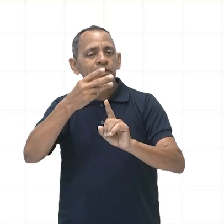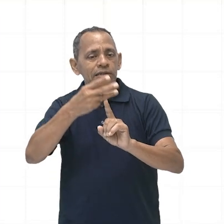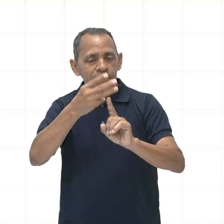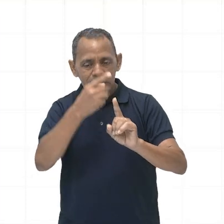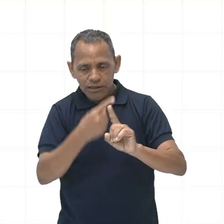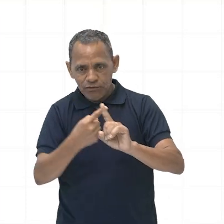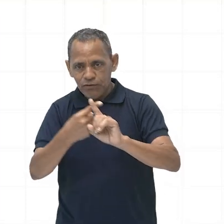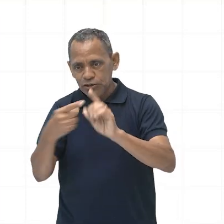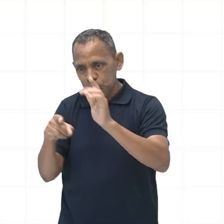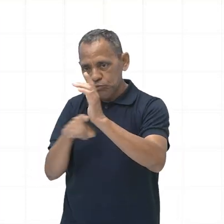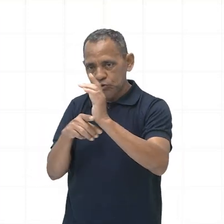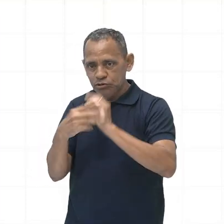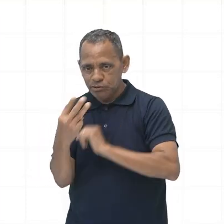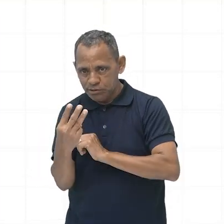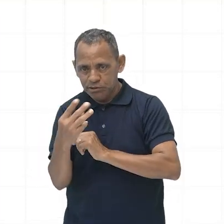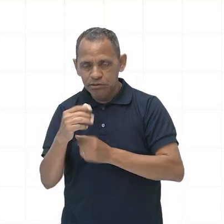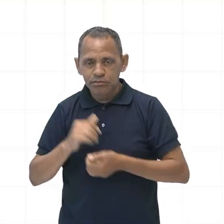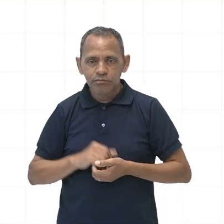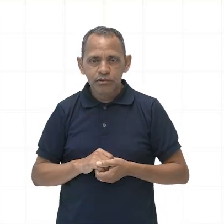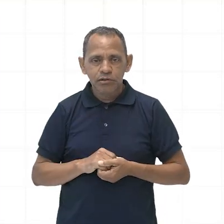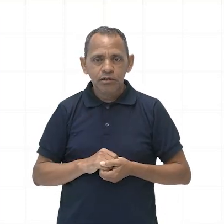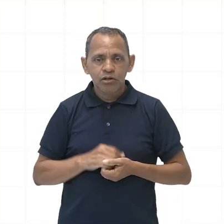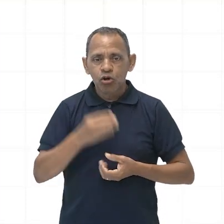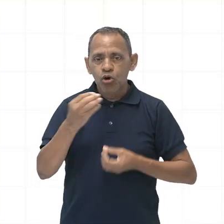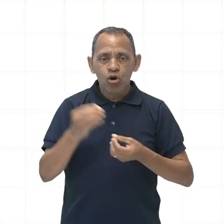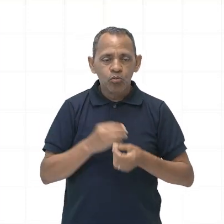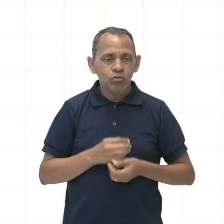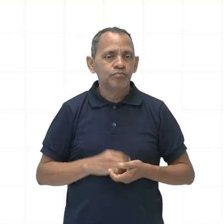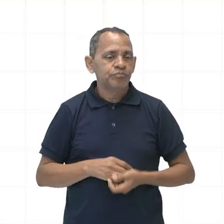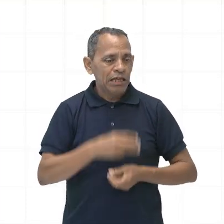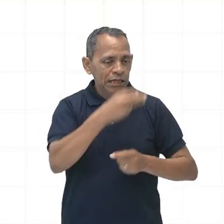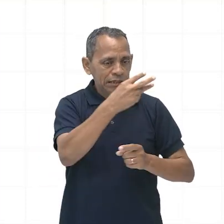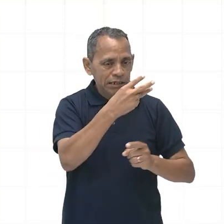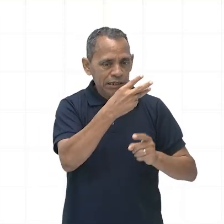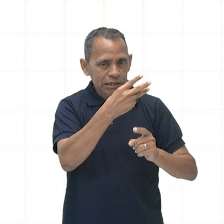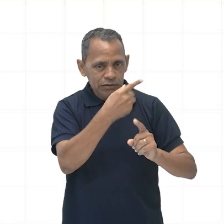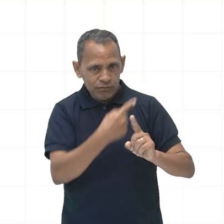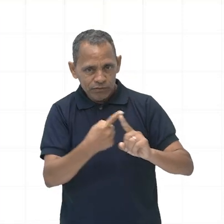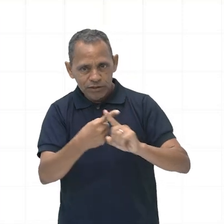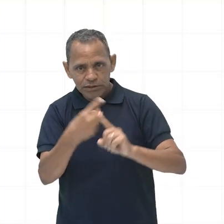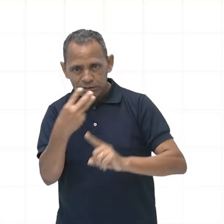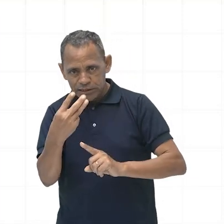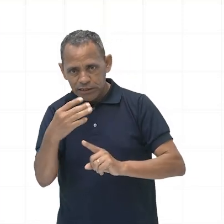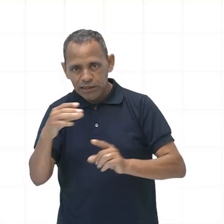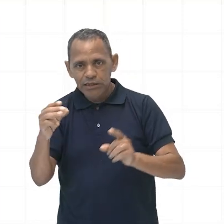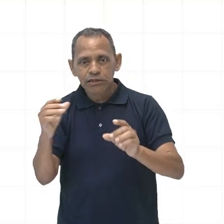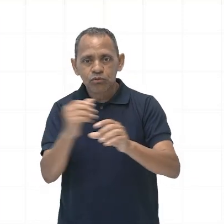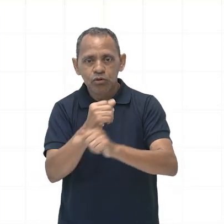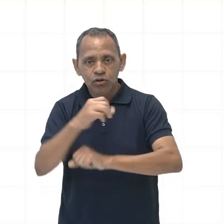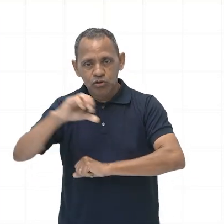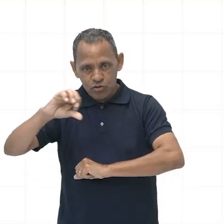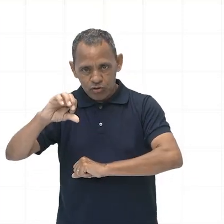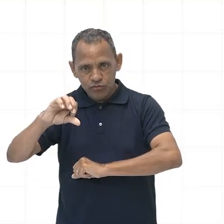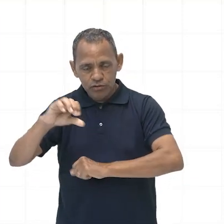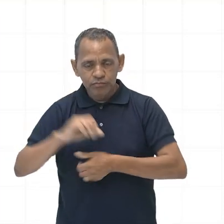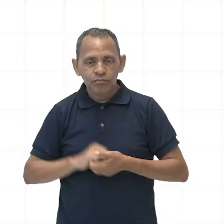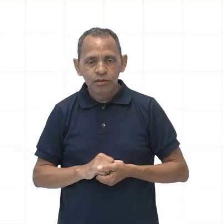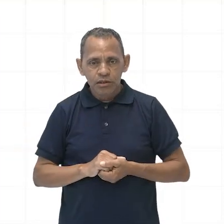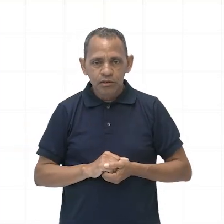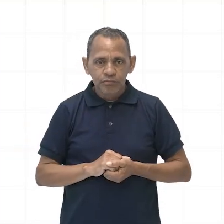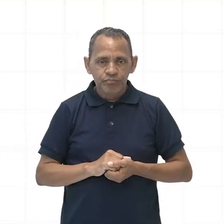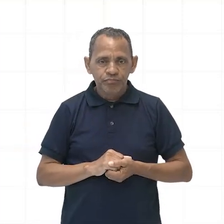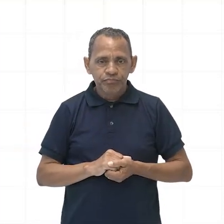vezes menos 3. Então, eu vou multiplicar, 3 vezes 3 vai dar 9. E quando a gente multiplica sinais